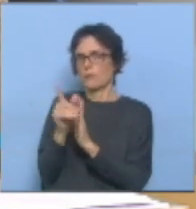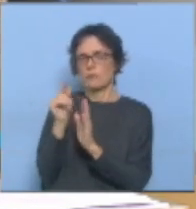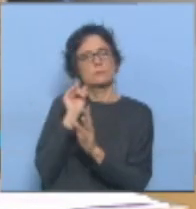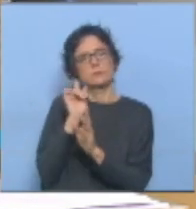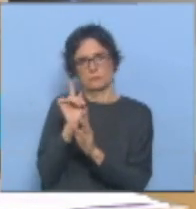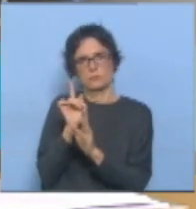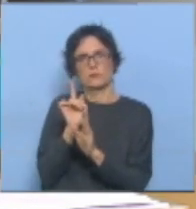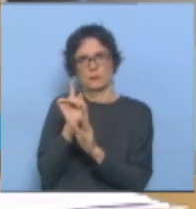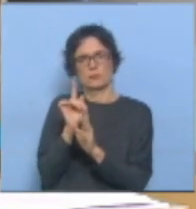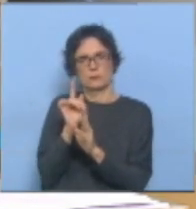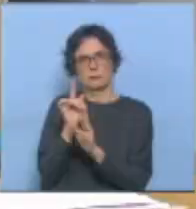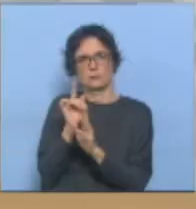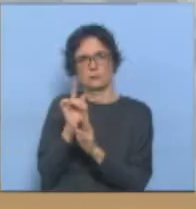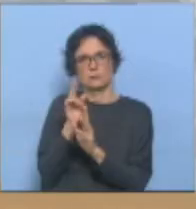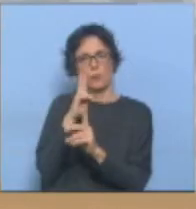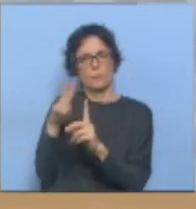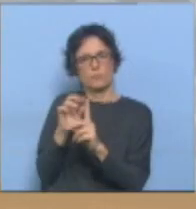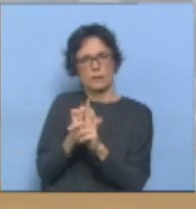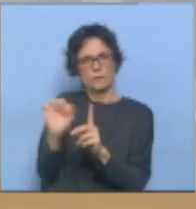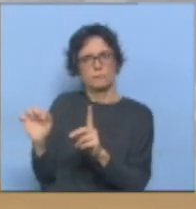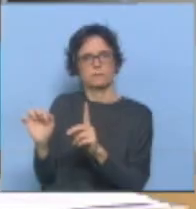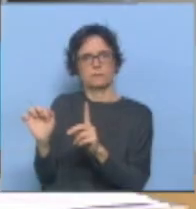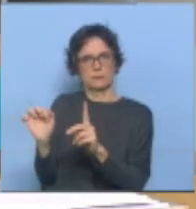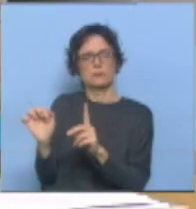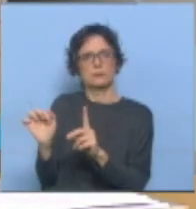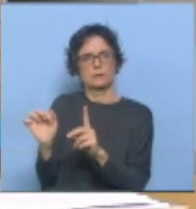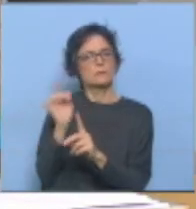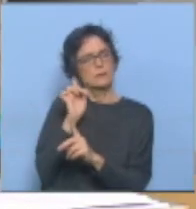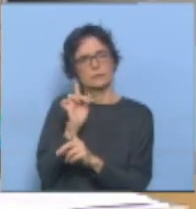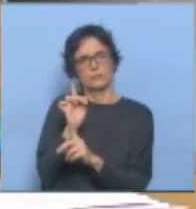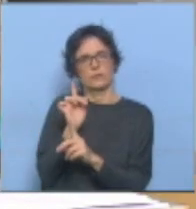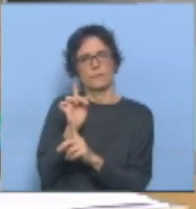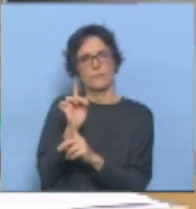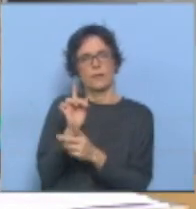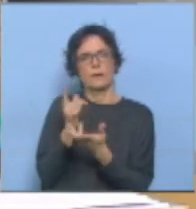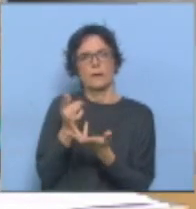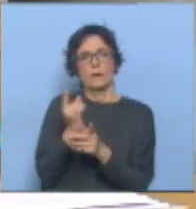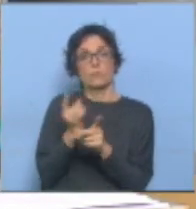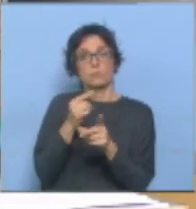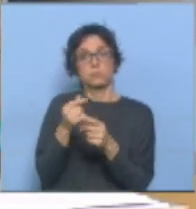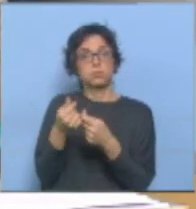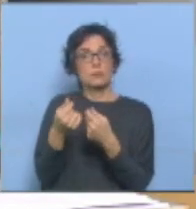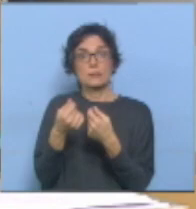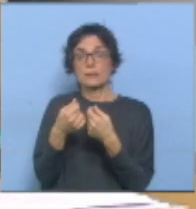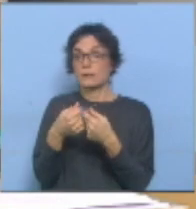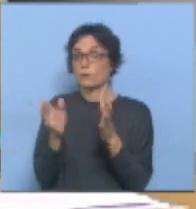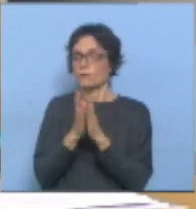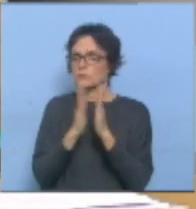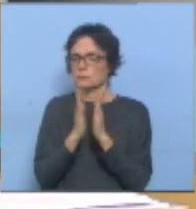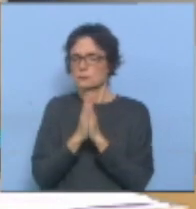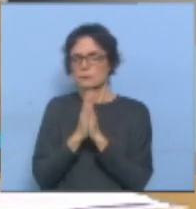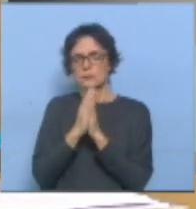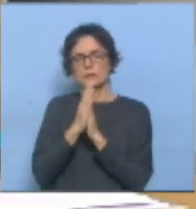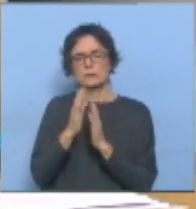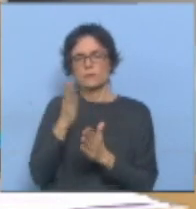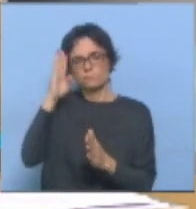tem havido da sua sintonia, maneira, estão empenhadas no cuidar dos doentes com sentido humano da